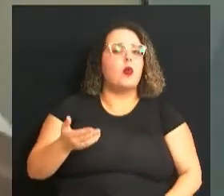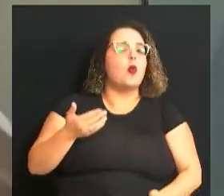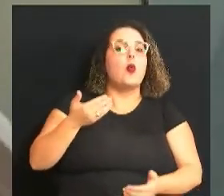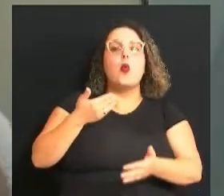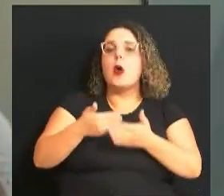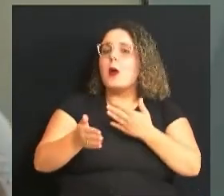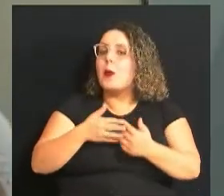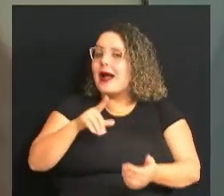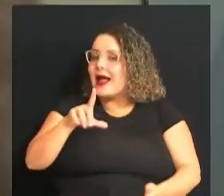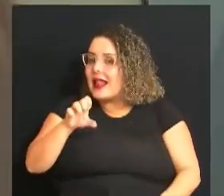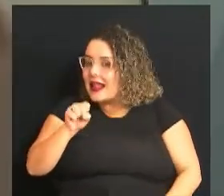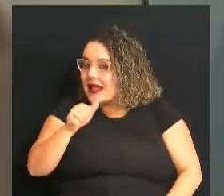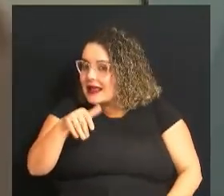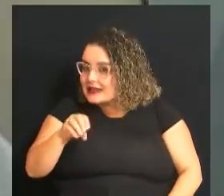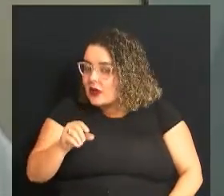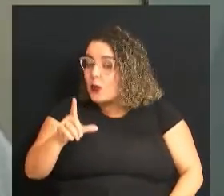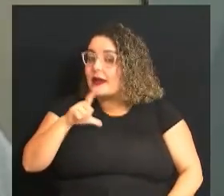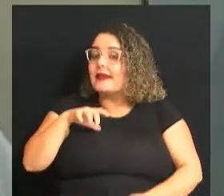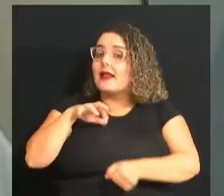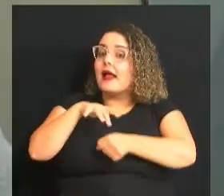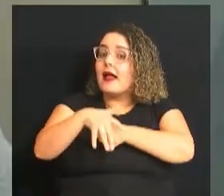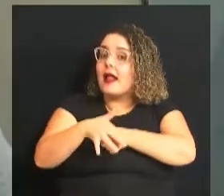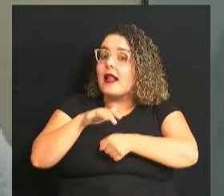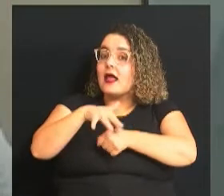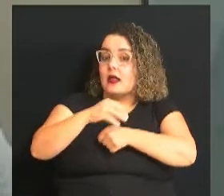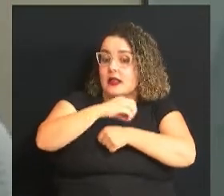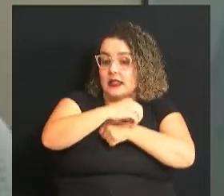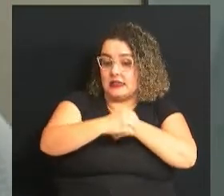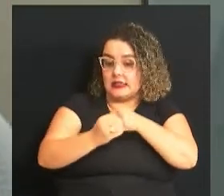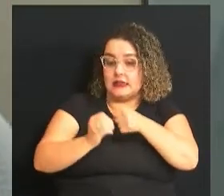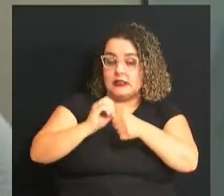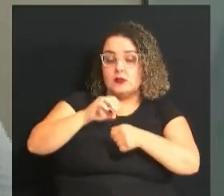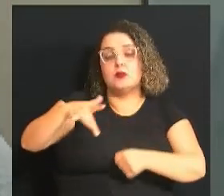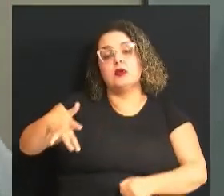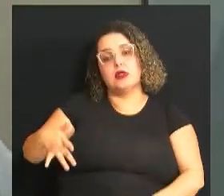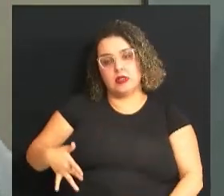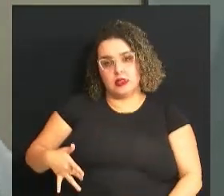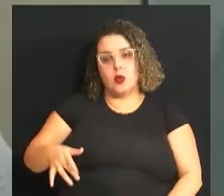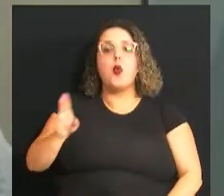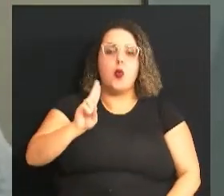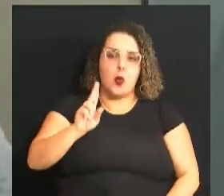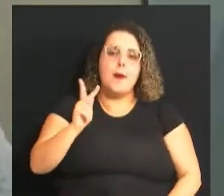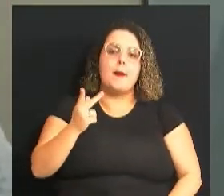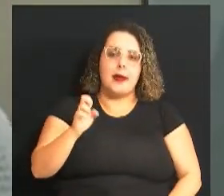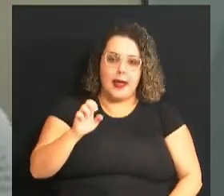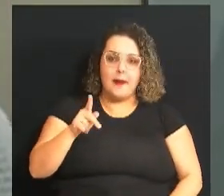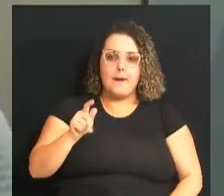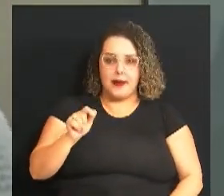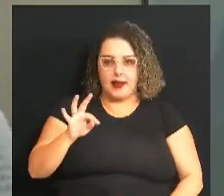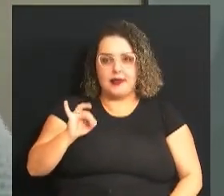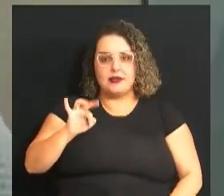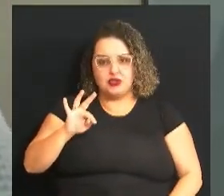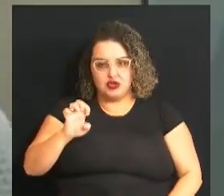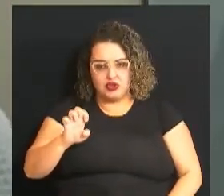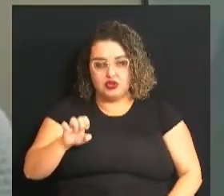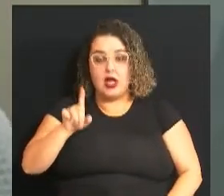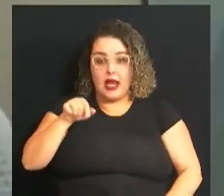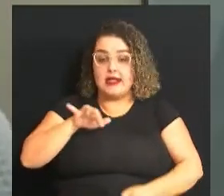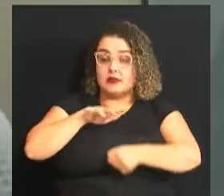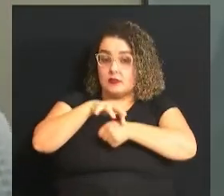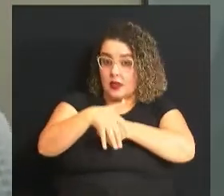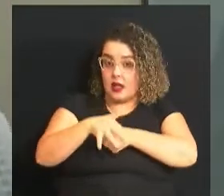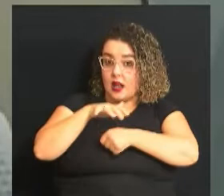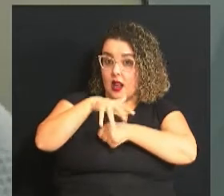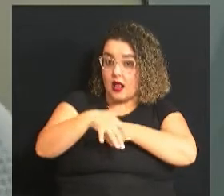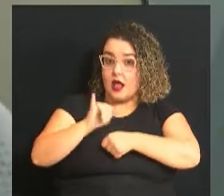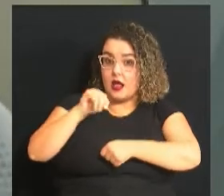cause uma inflamação das células do fígado, nós chamamos de hepatite. Então, essa inflamação, ela pode